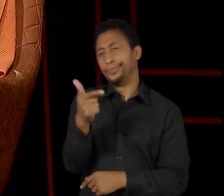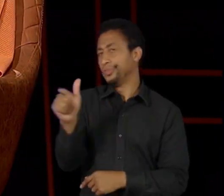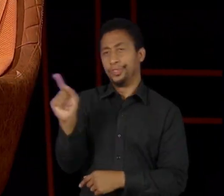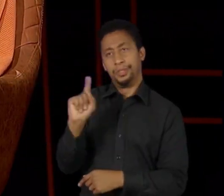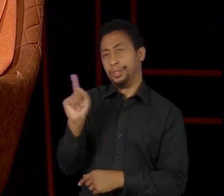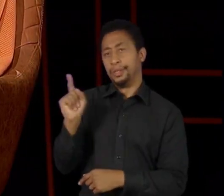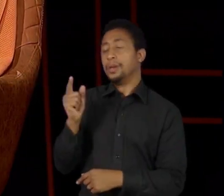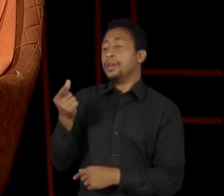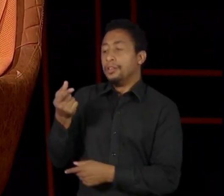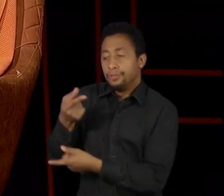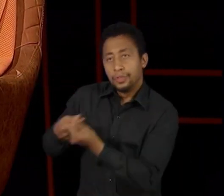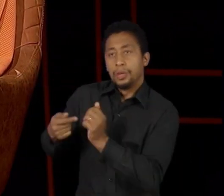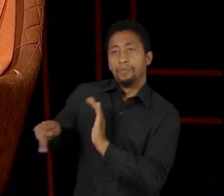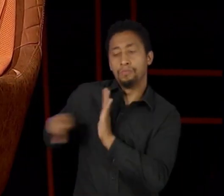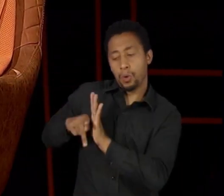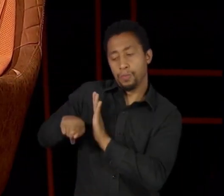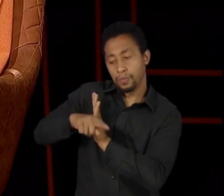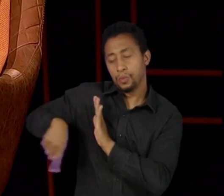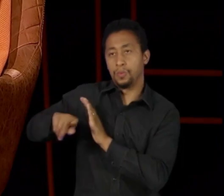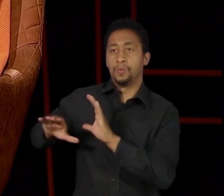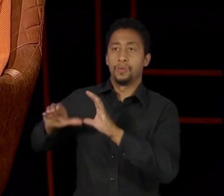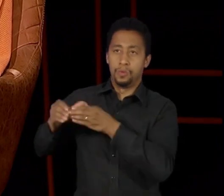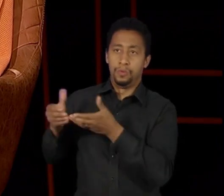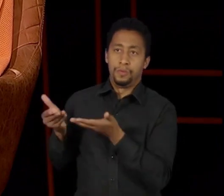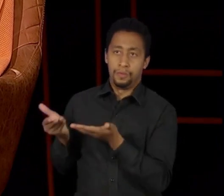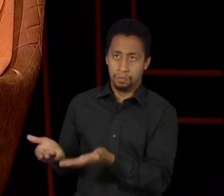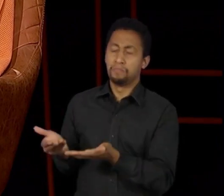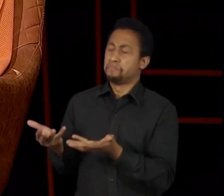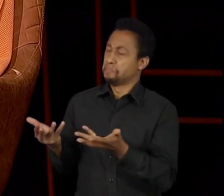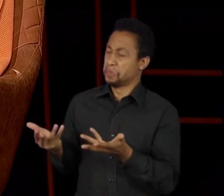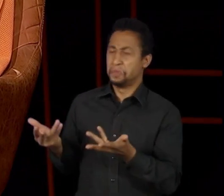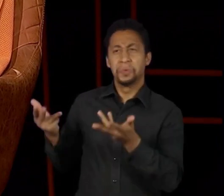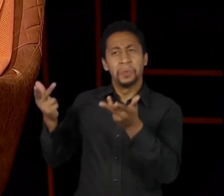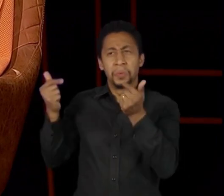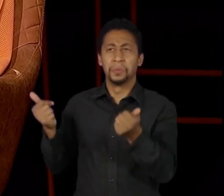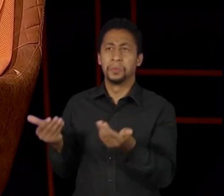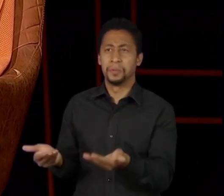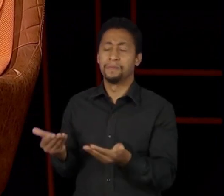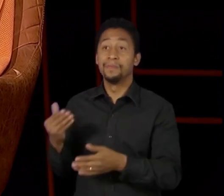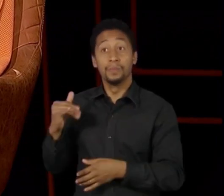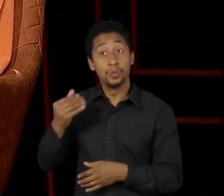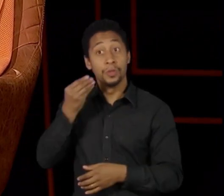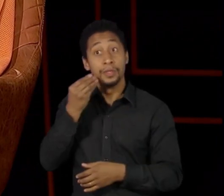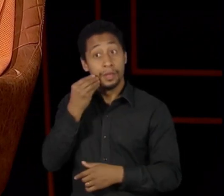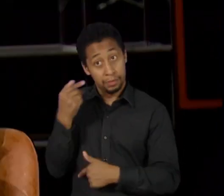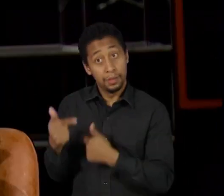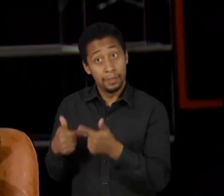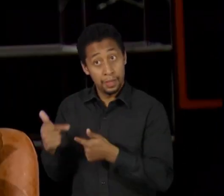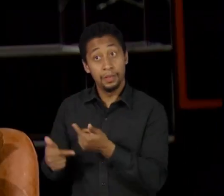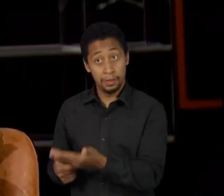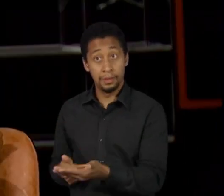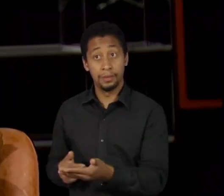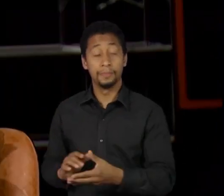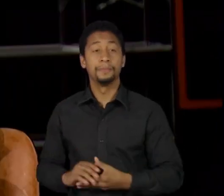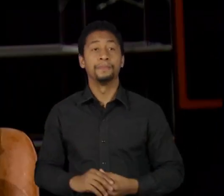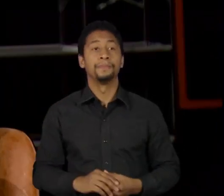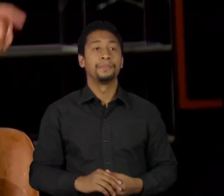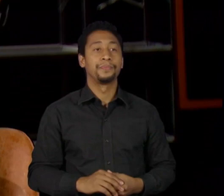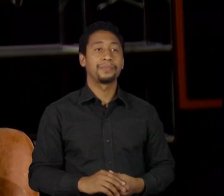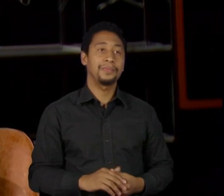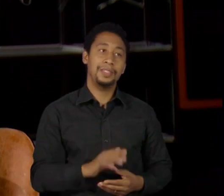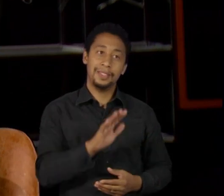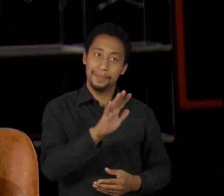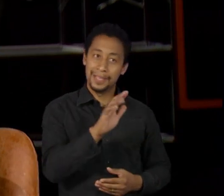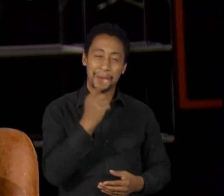da Companhia Estável do Repertório. Fantástica coisa, a oportunidade de trabalhar. É claro que não podia